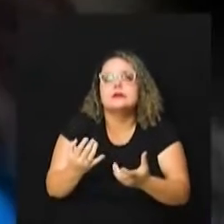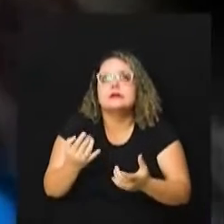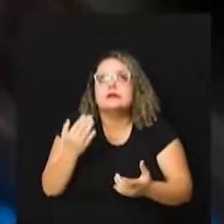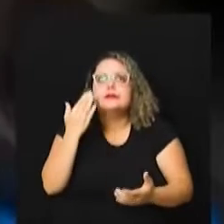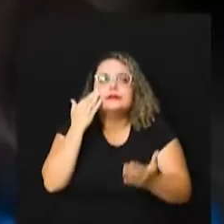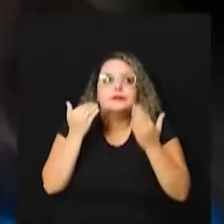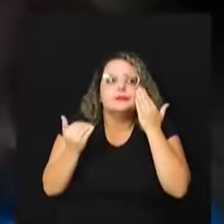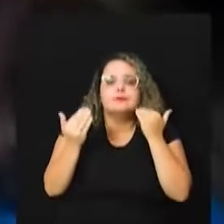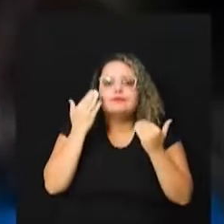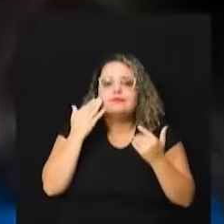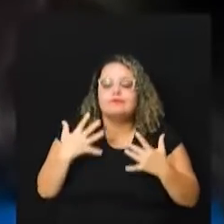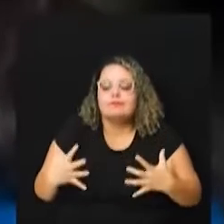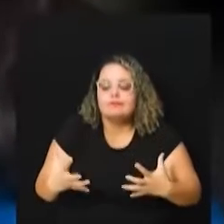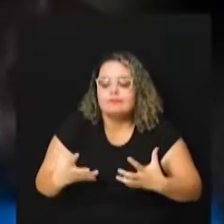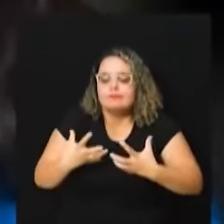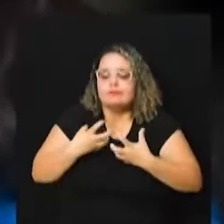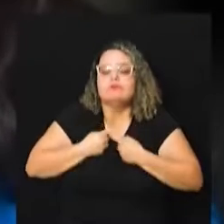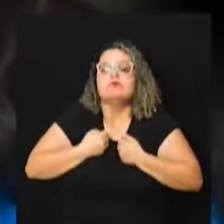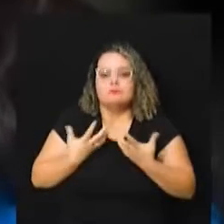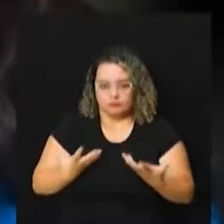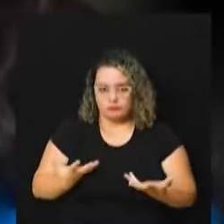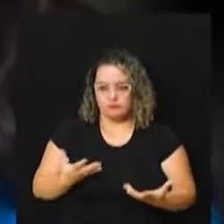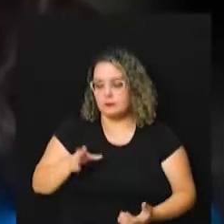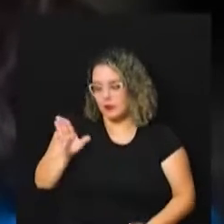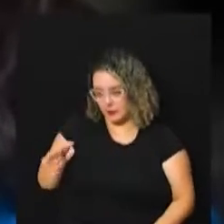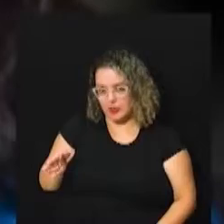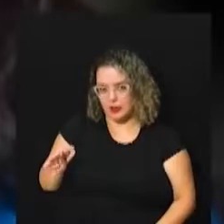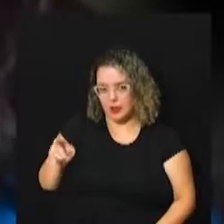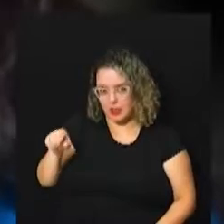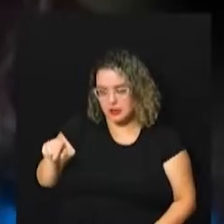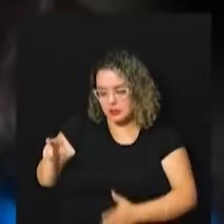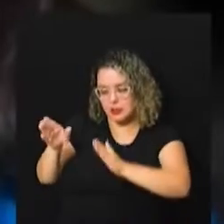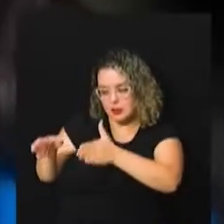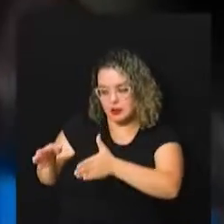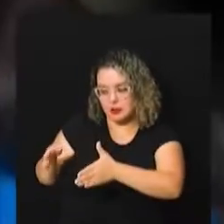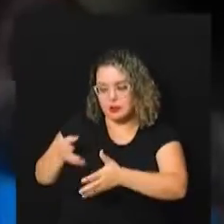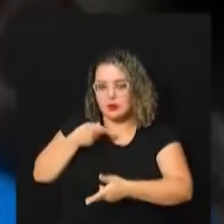eu estou me sentindo, com ansiedade ou não ansiedade. A segunda parte